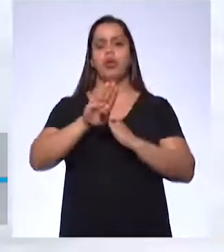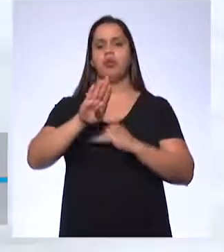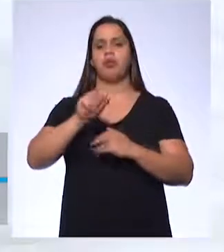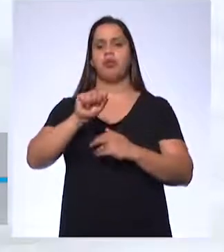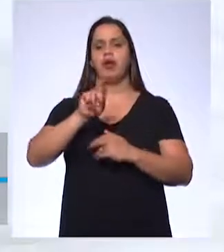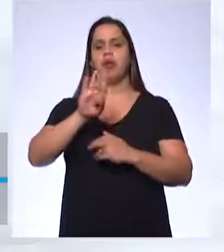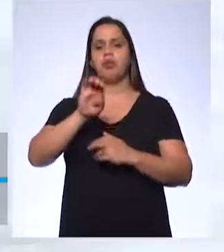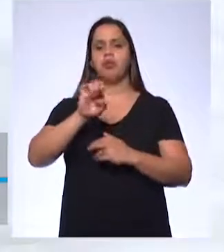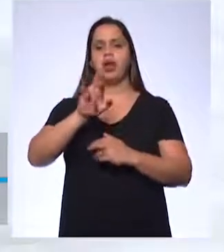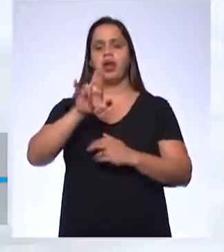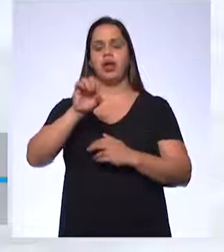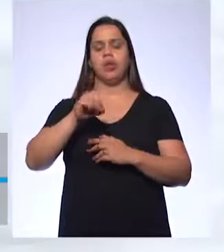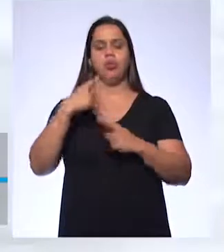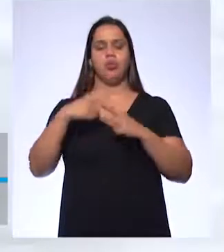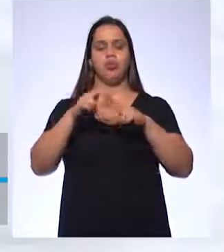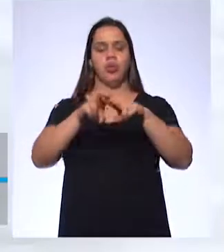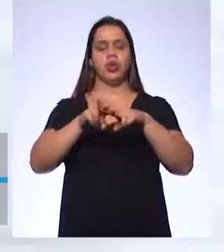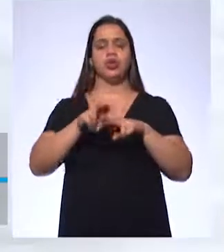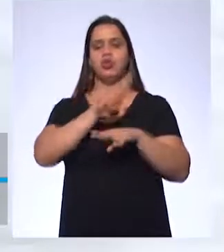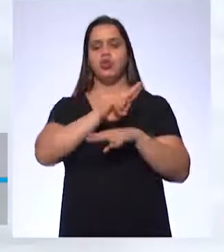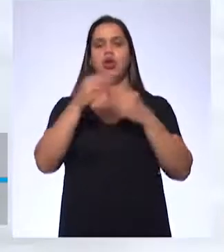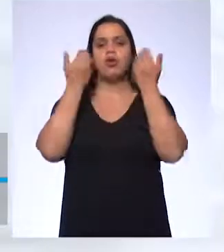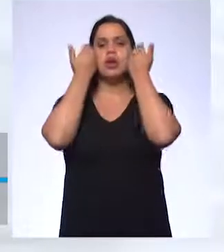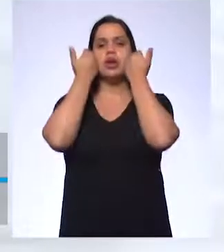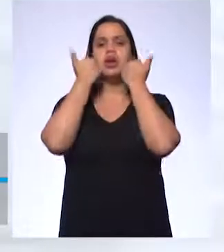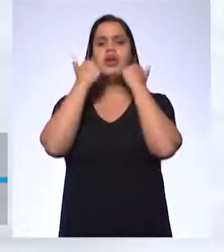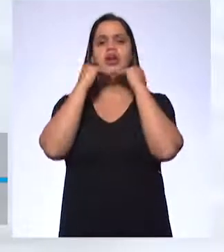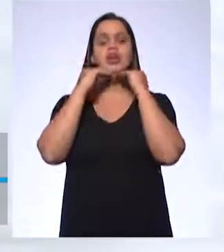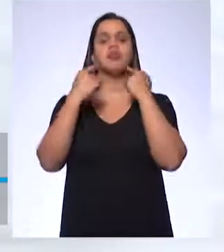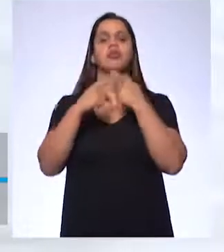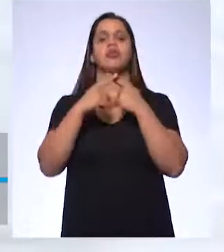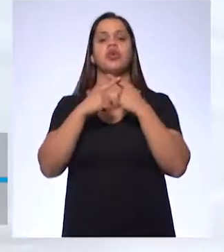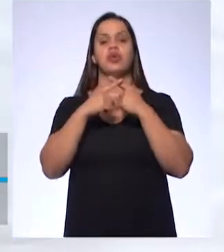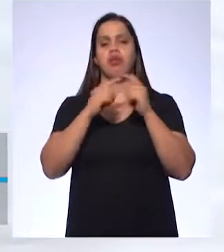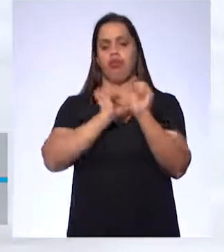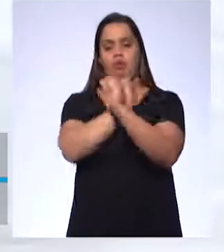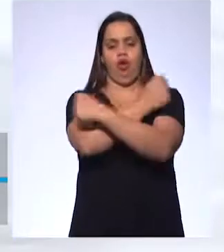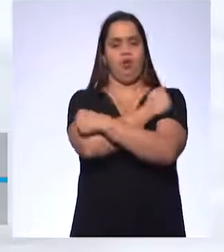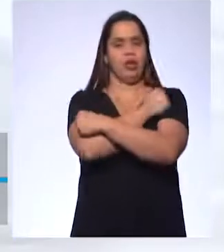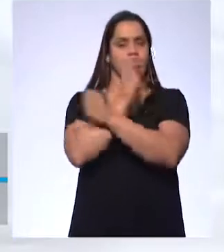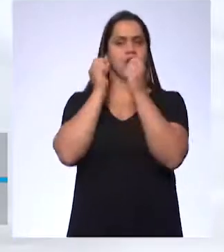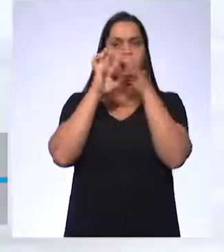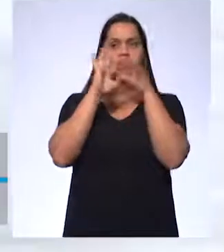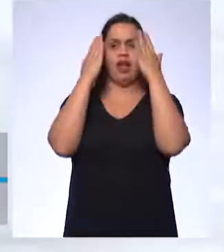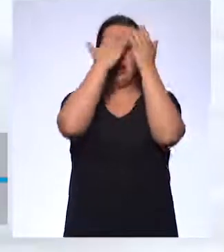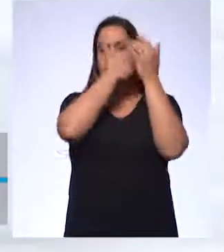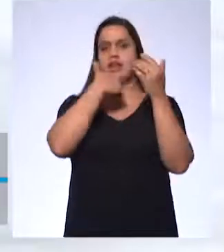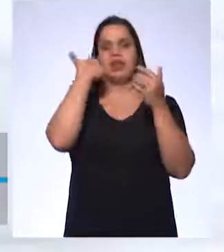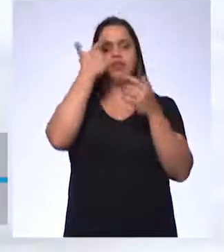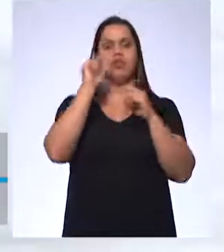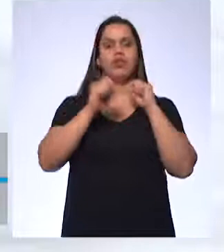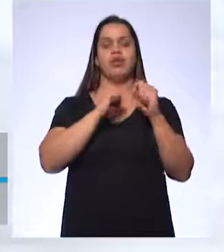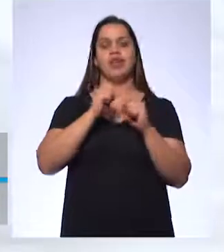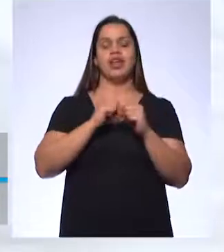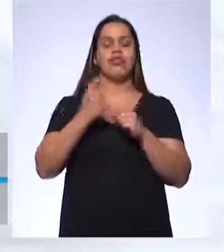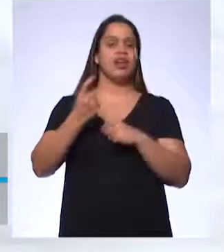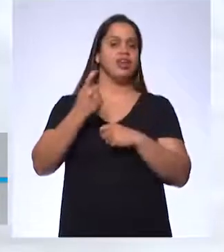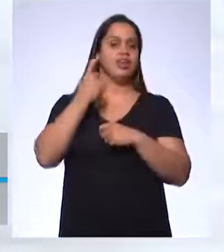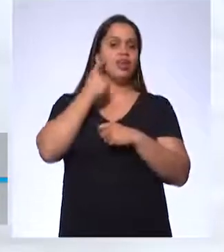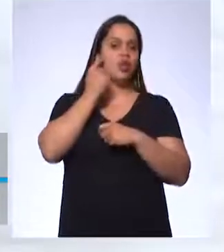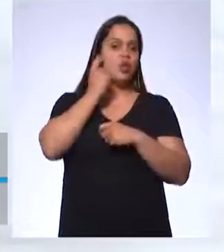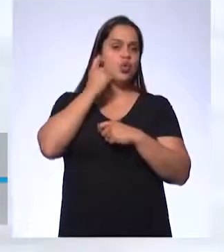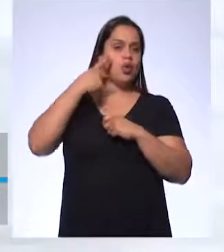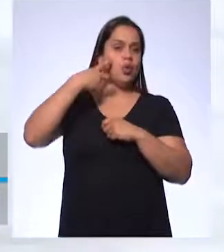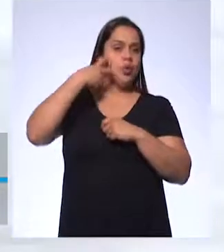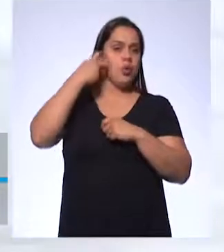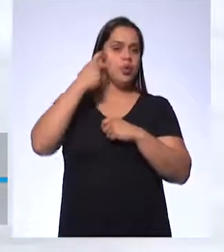da barba, tá bom? Só que quando ele vai sugar o sangue, muitas vezes ele defeca, tá? Ele